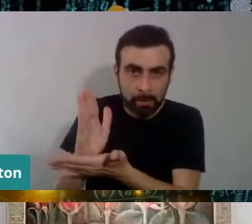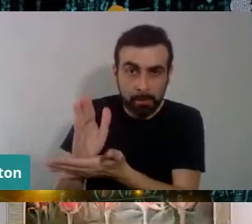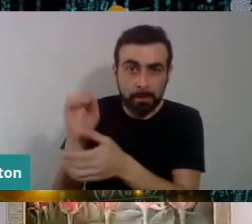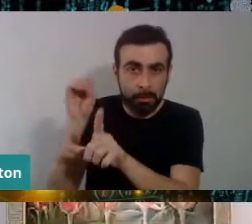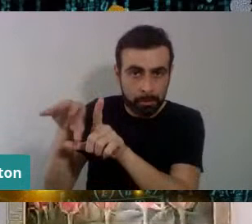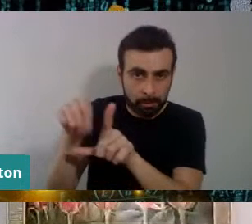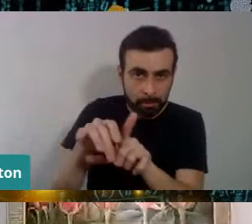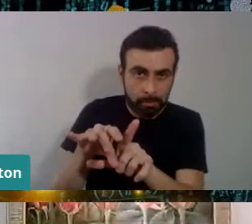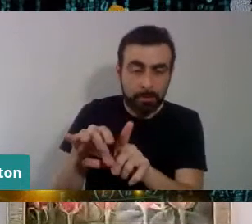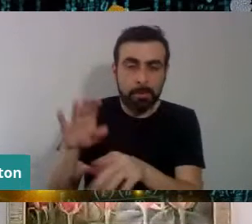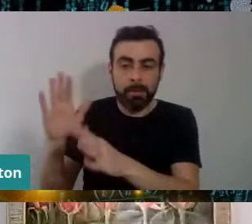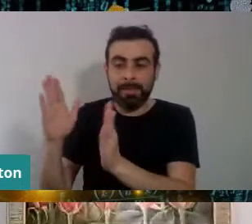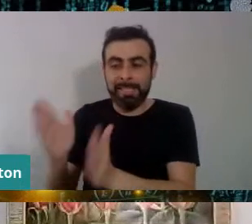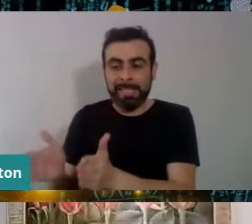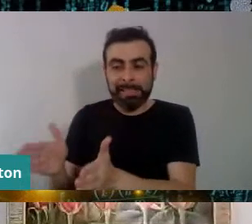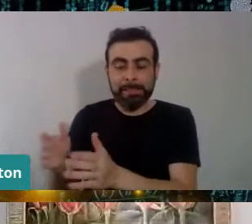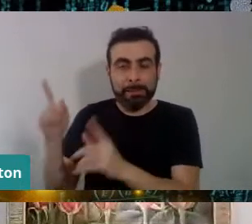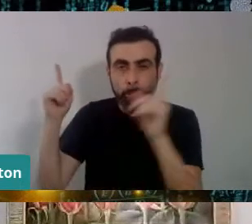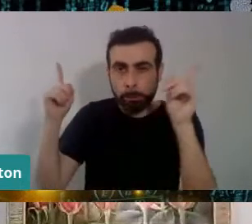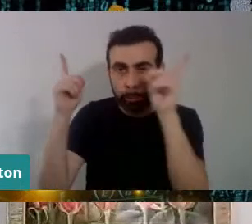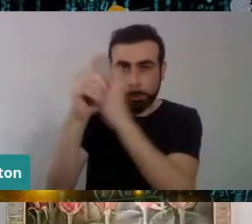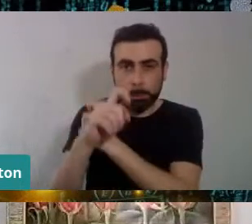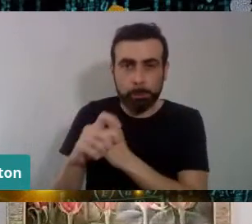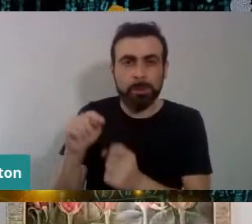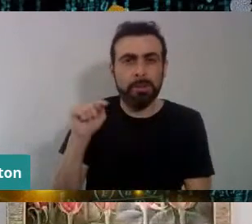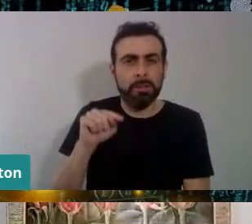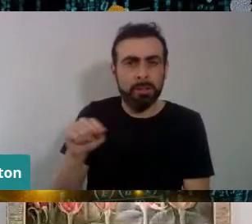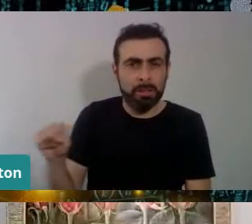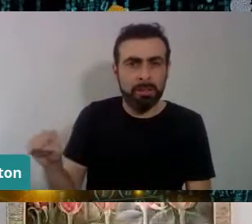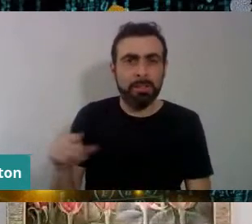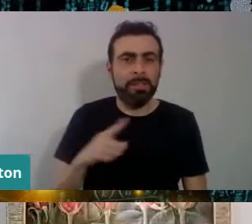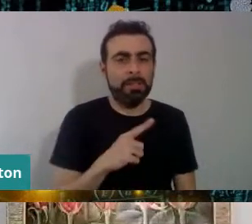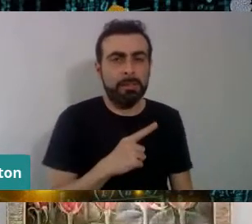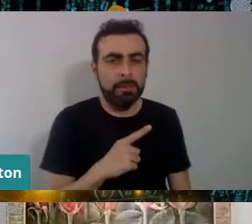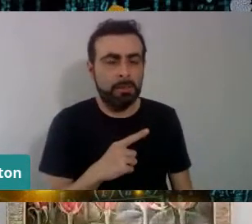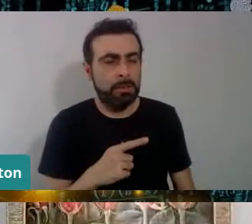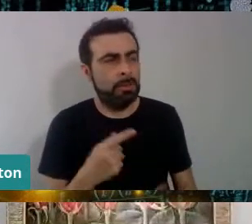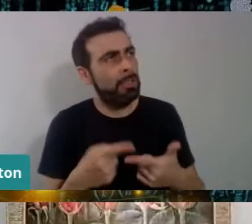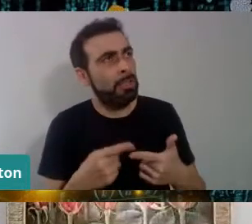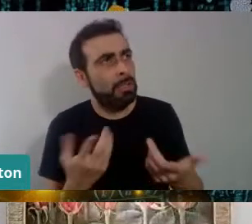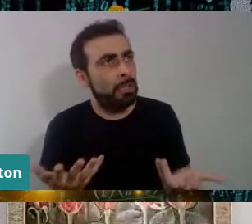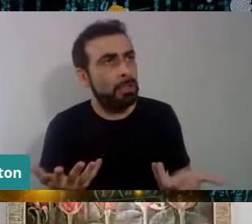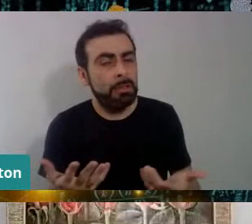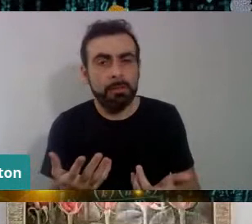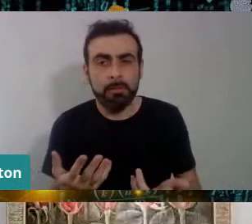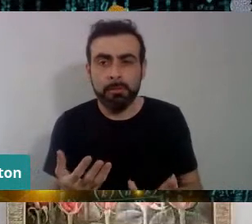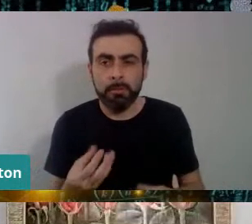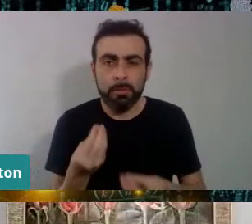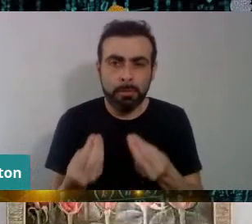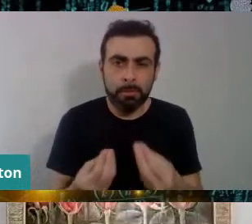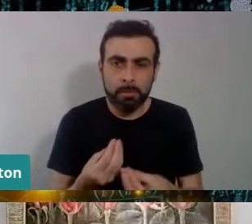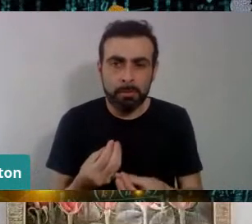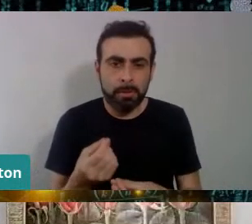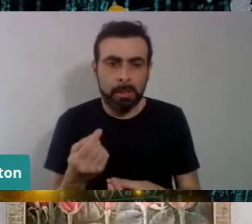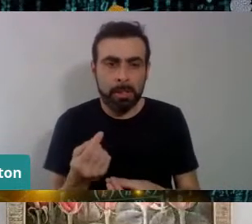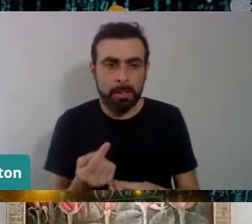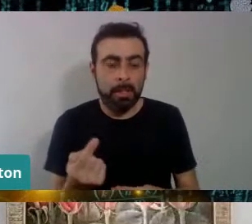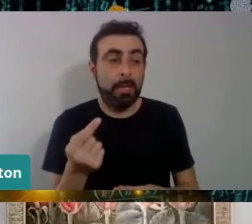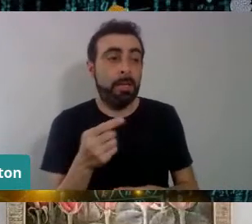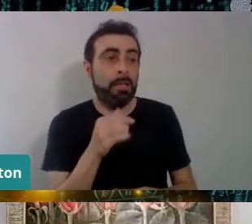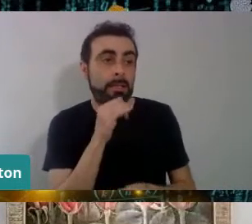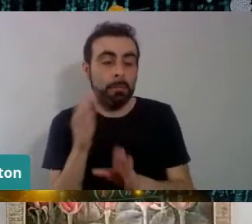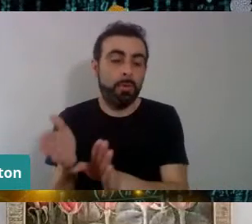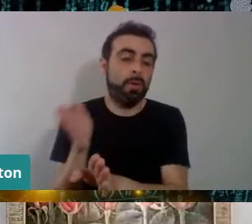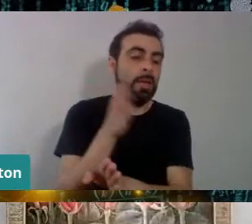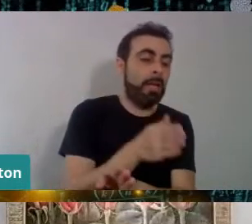essa dificuldade a gente, como professor, tinha, porque o pessoal da biologia, por exemplo, já tinha